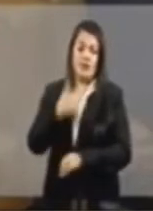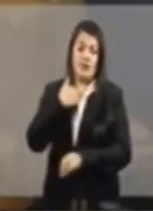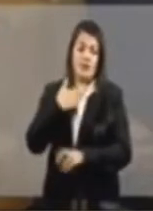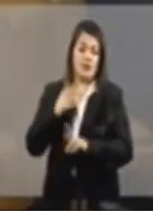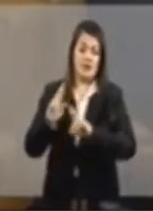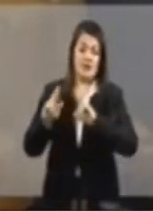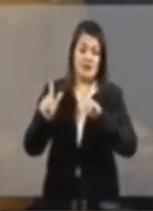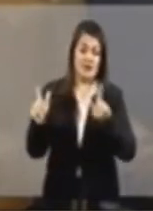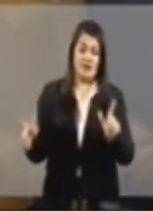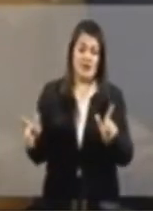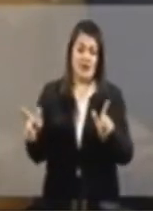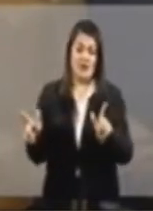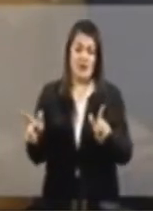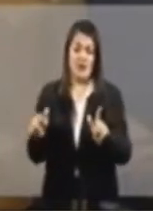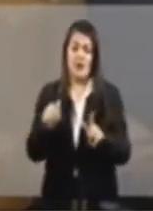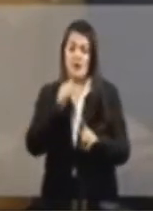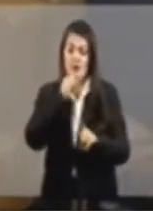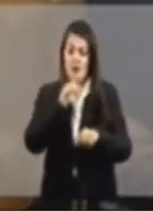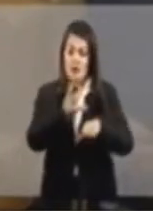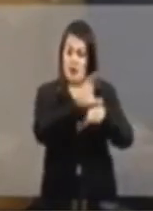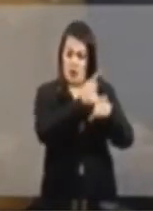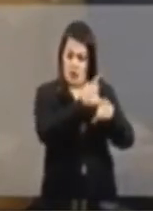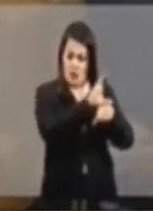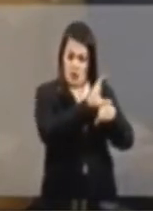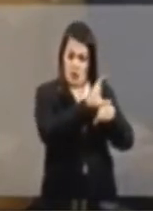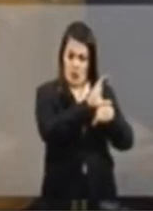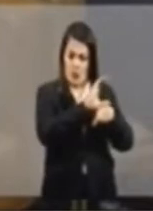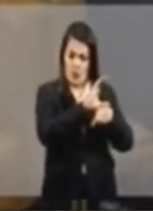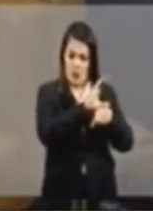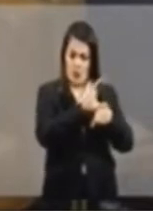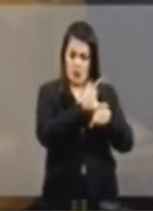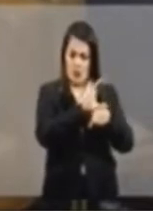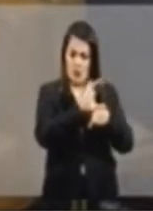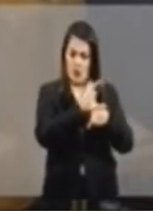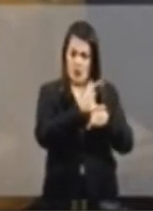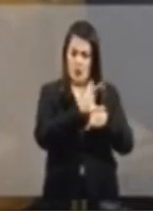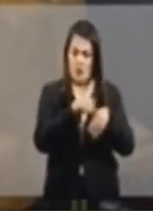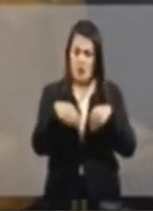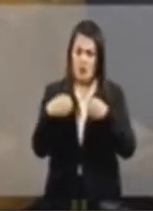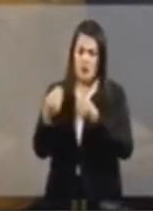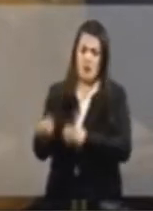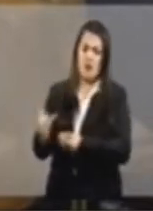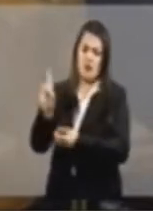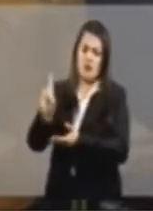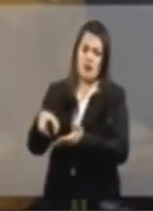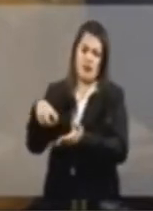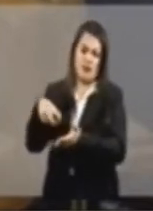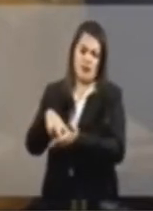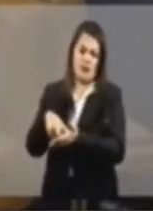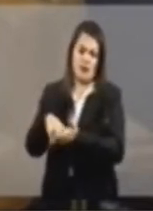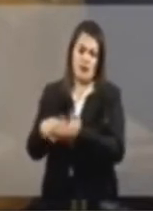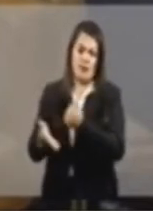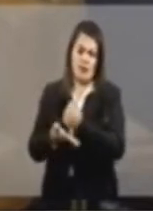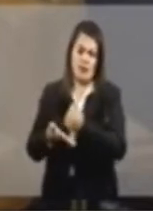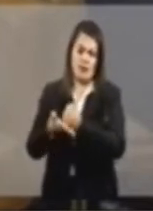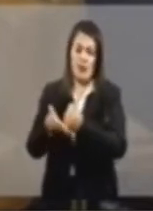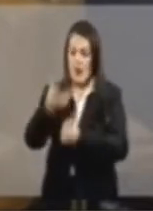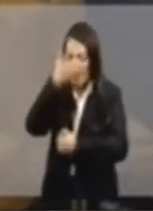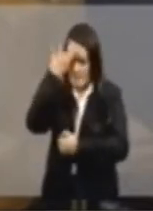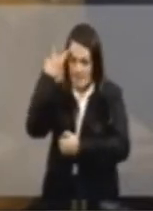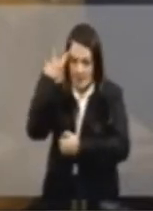uma vez que a nossa carta magna não dá guarida ao direito penal do inimigo uma pessoa condenada